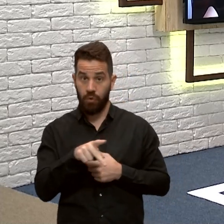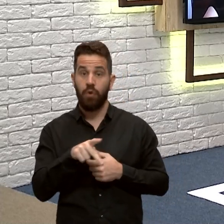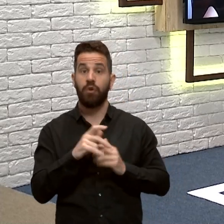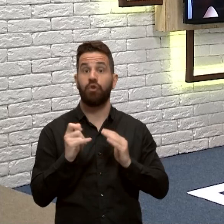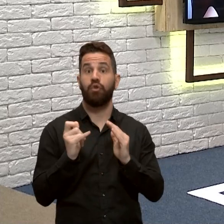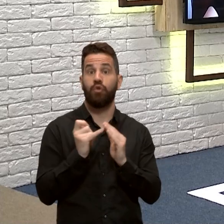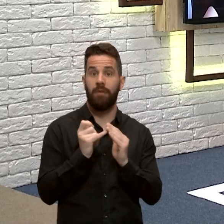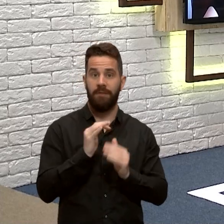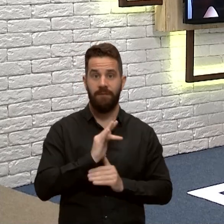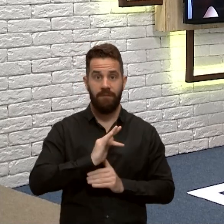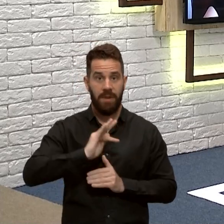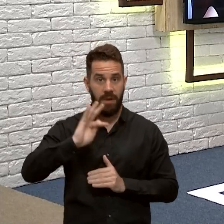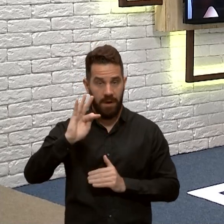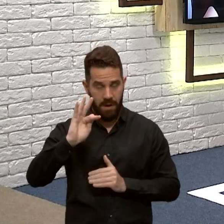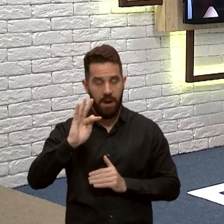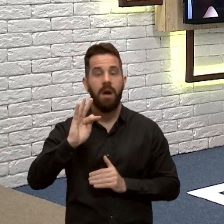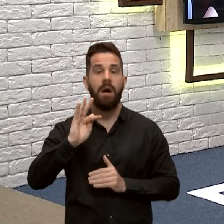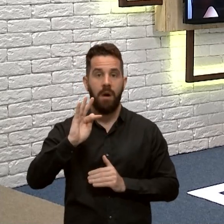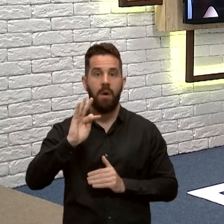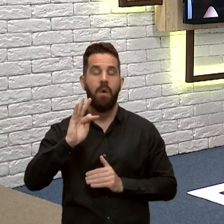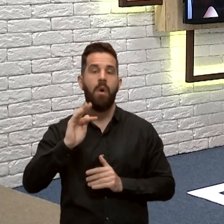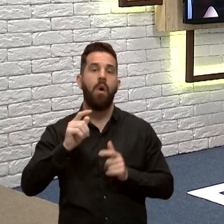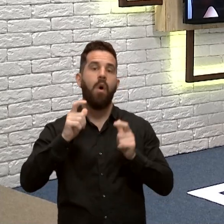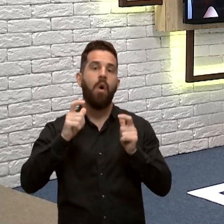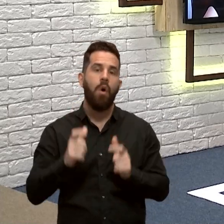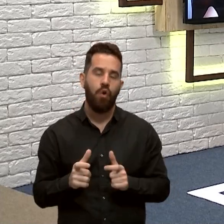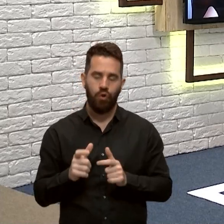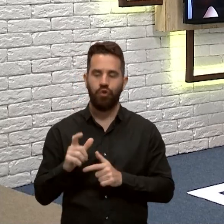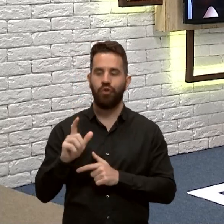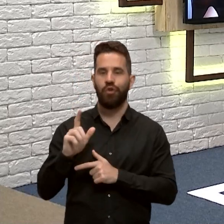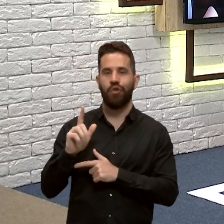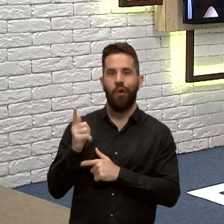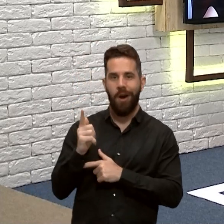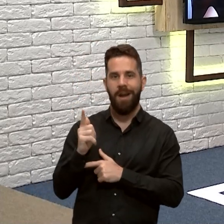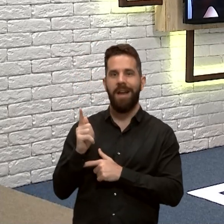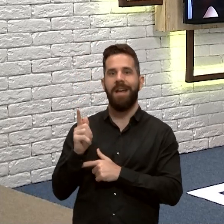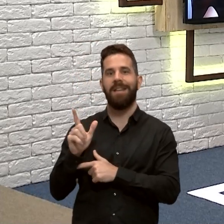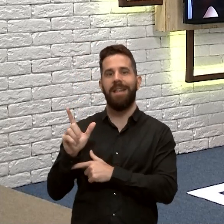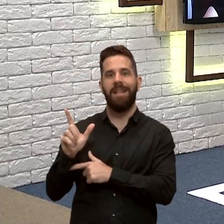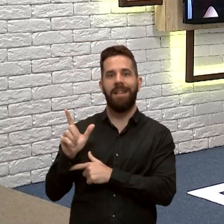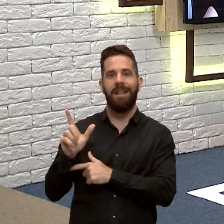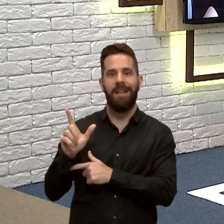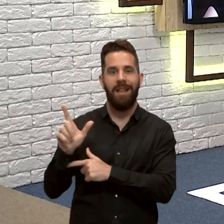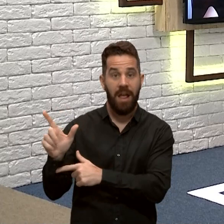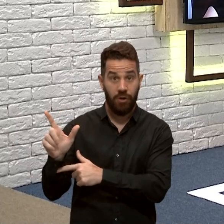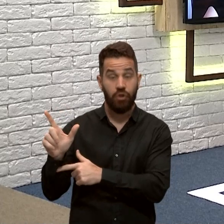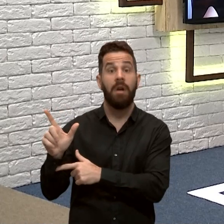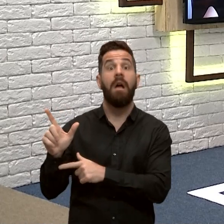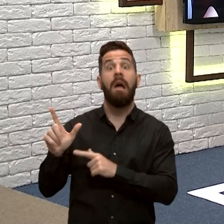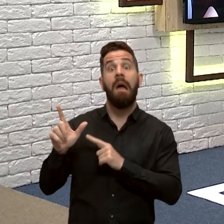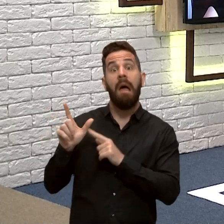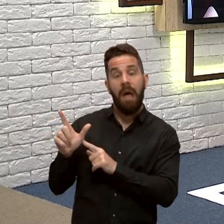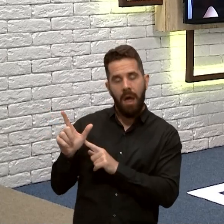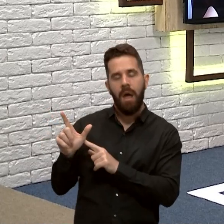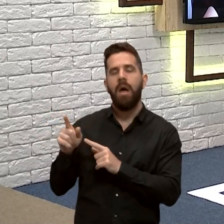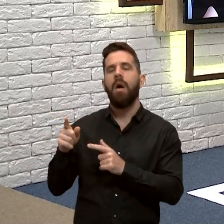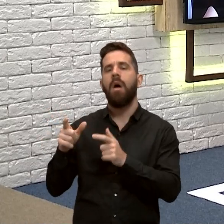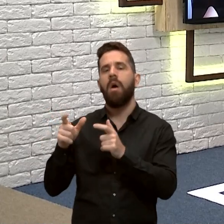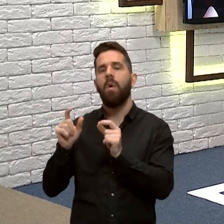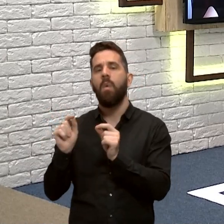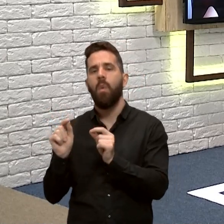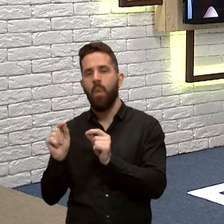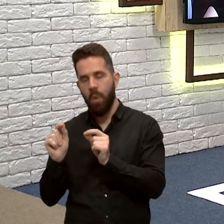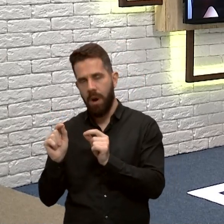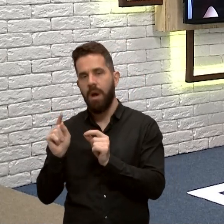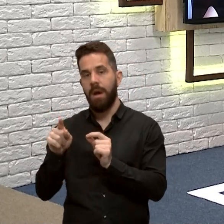Ciência e Tecnologia de Goiás, campus Goiânia Leste. Ela se descreve como uma mulher parda, com olhos